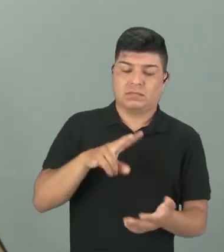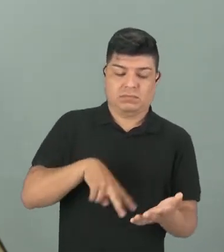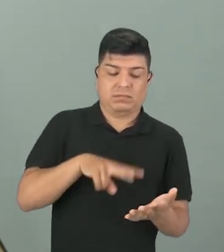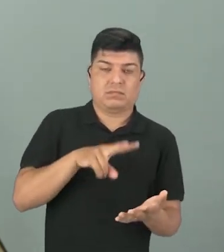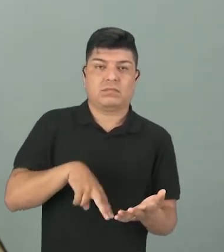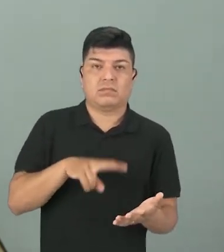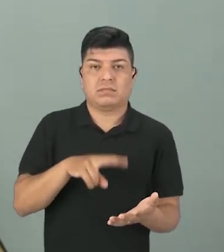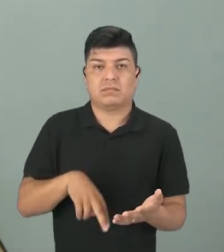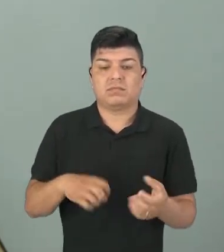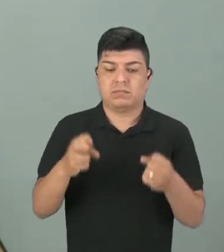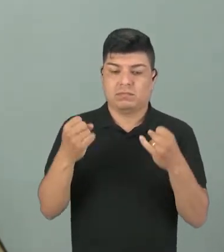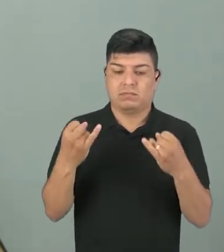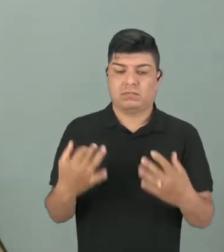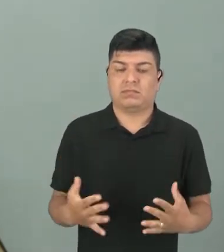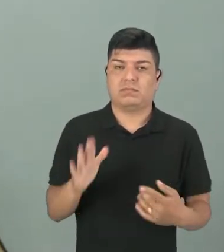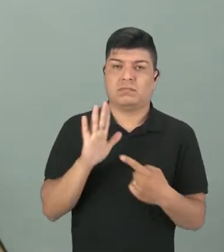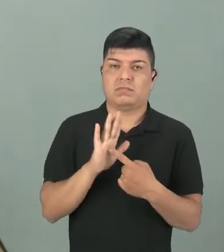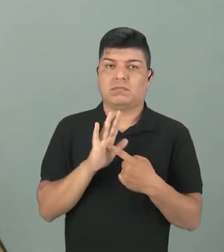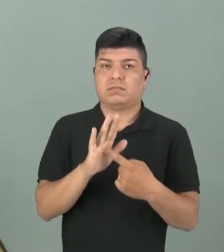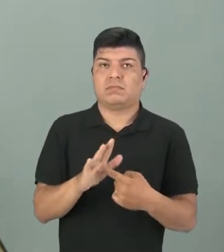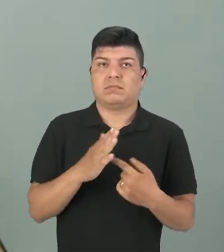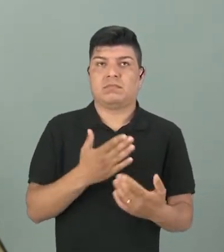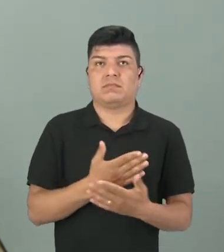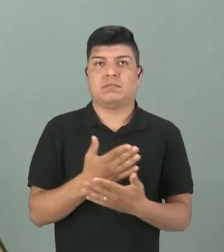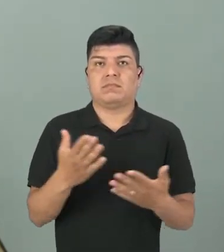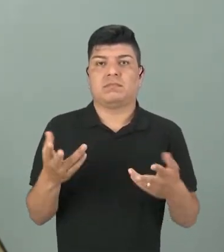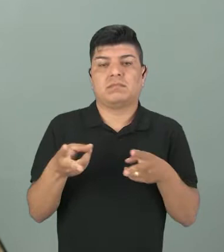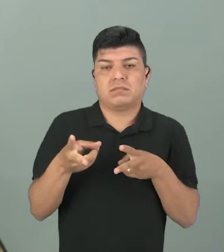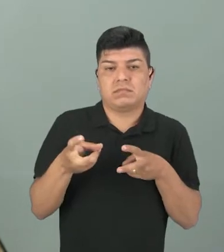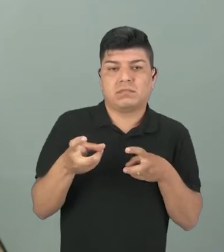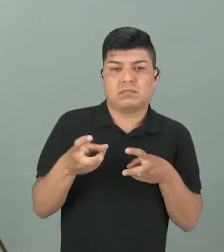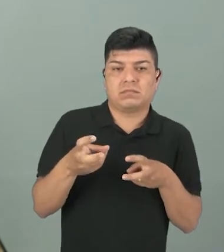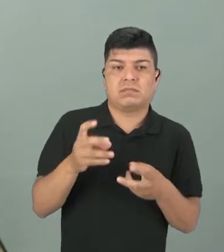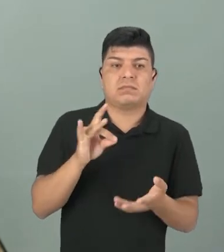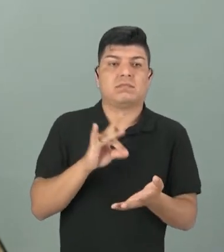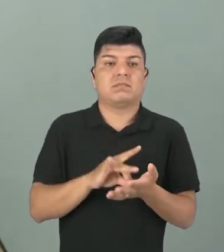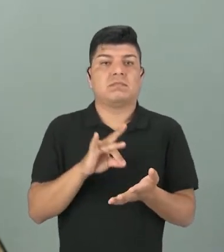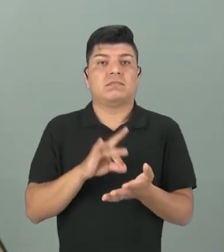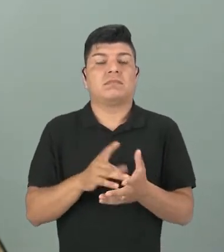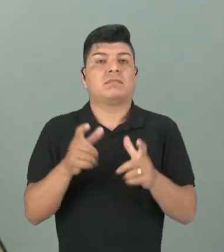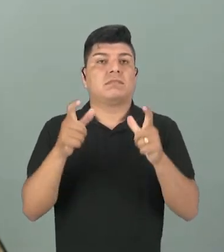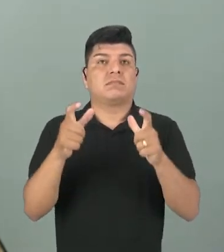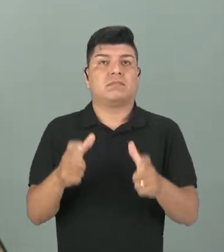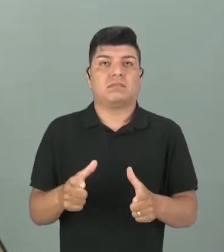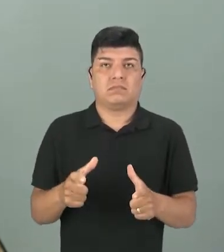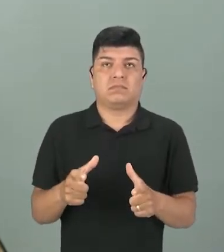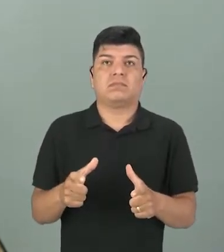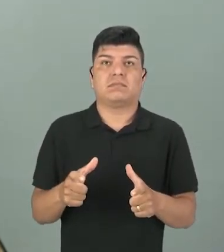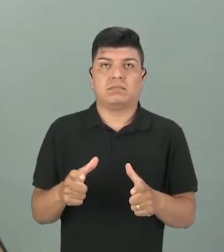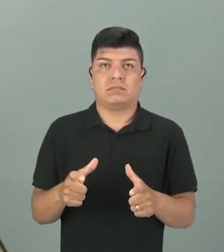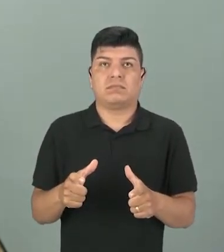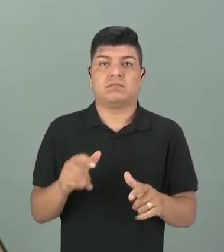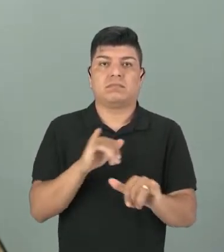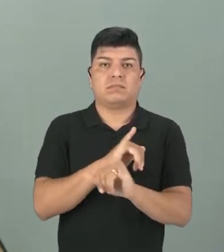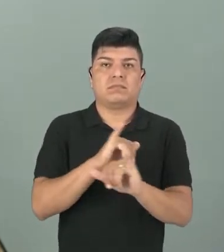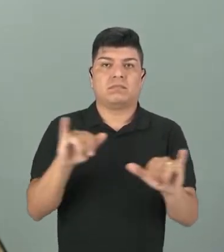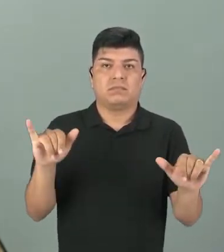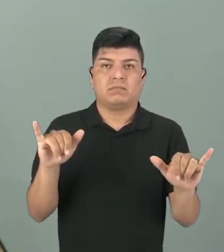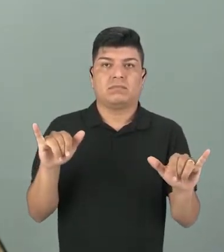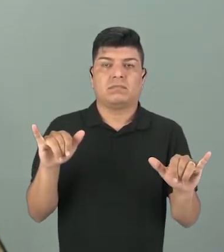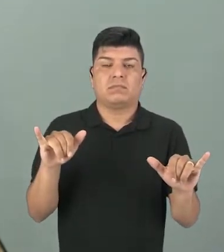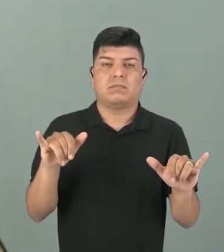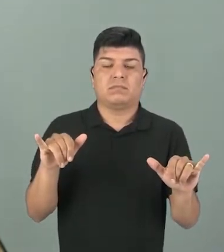leitura e eu vou explicar e mostrar para vocês identificar exatamente onde está a notícia,